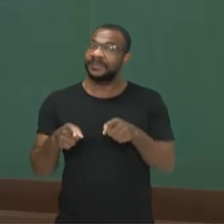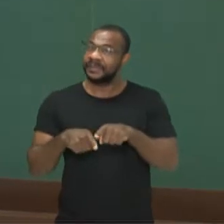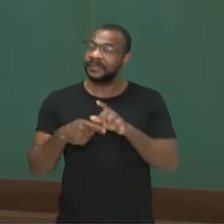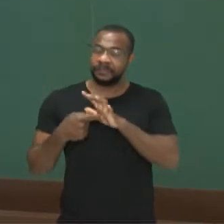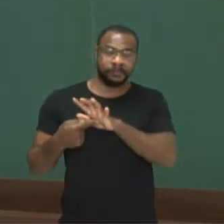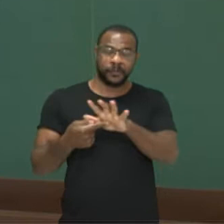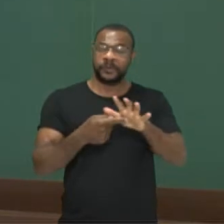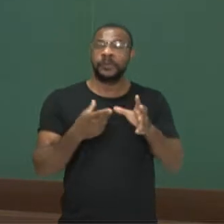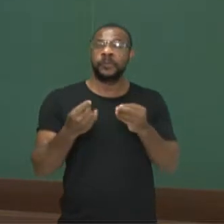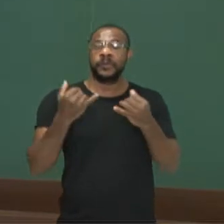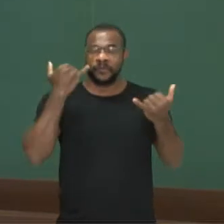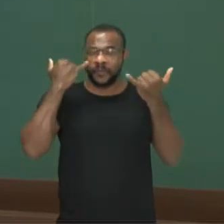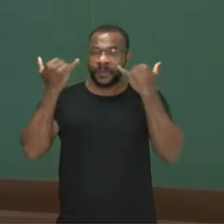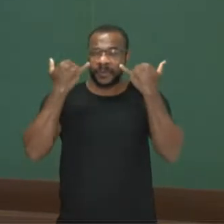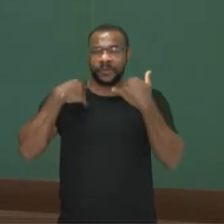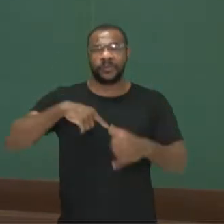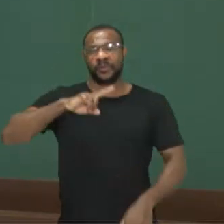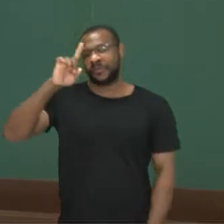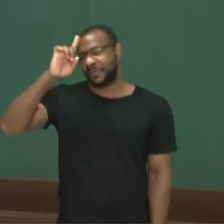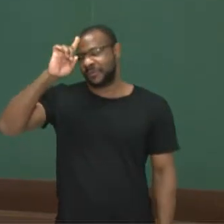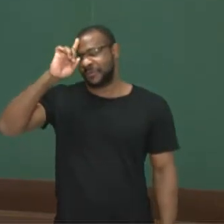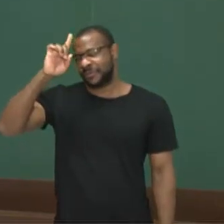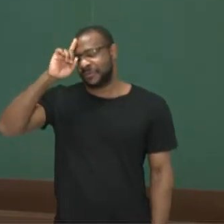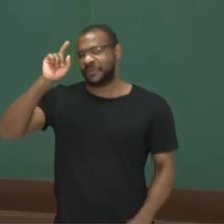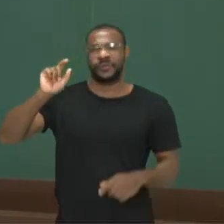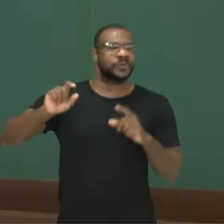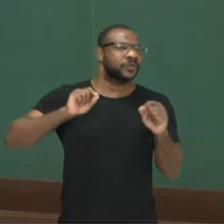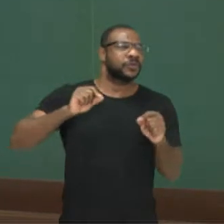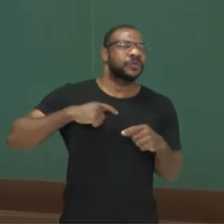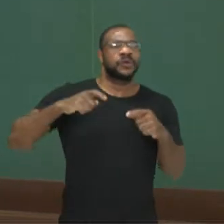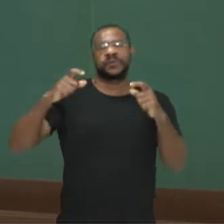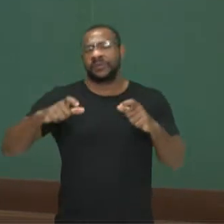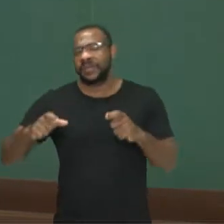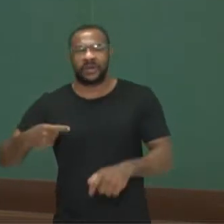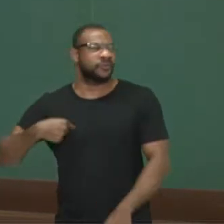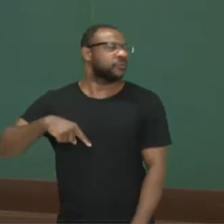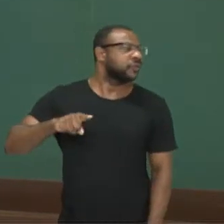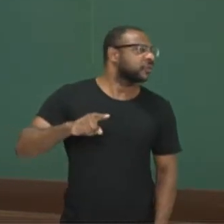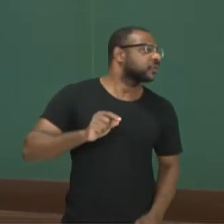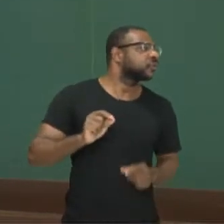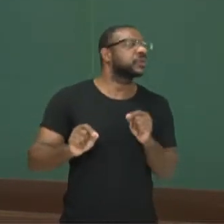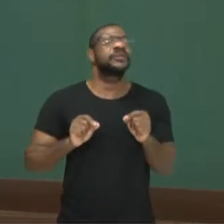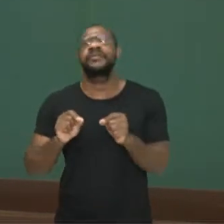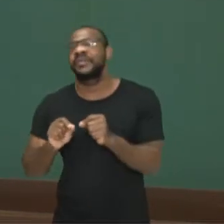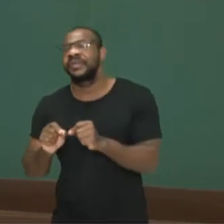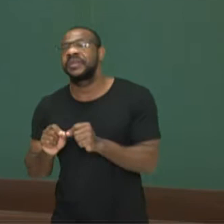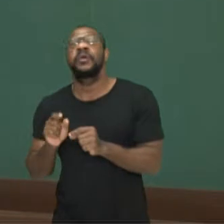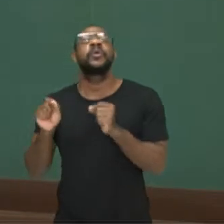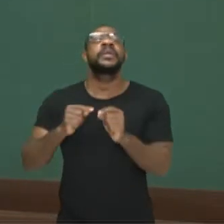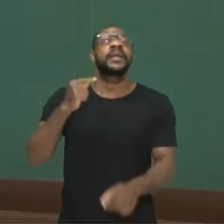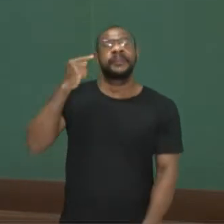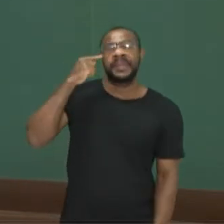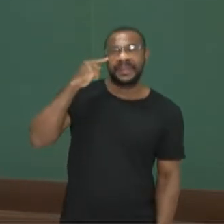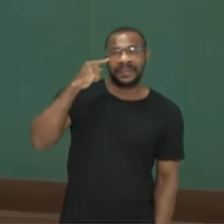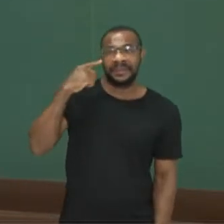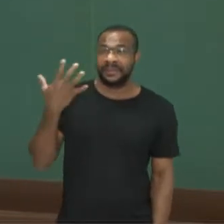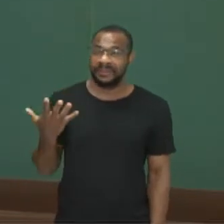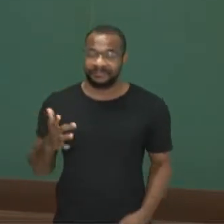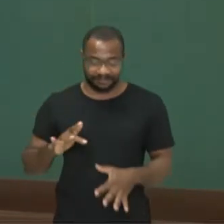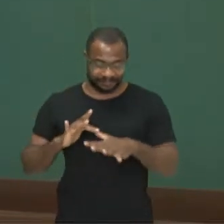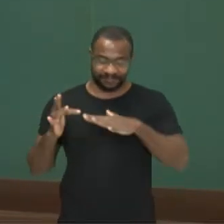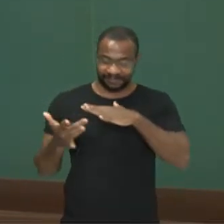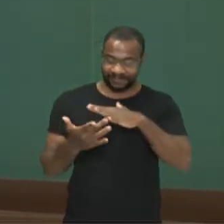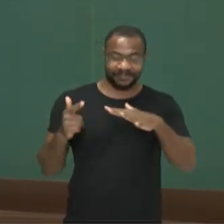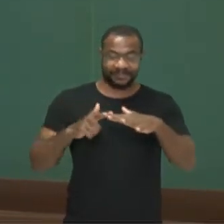informações nossas. O nosso dia a dia, o que comeu, com quem estava, onde foi, o que fez, o que está pensando. As redes